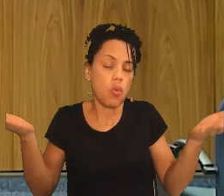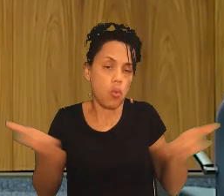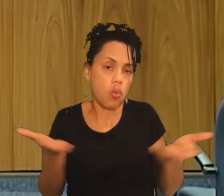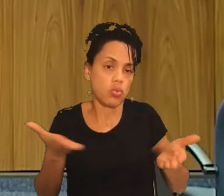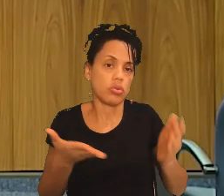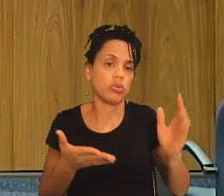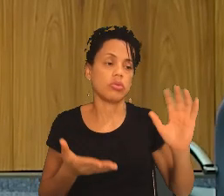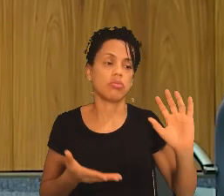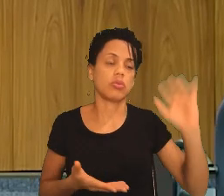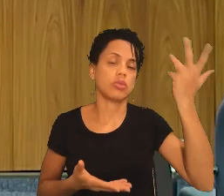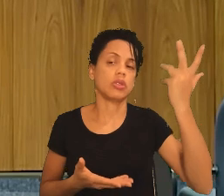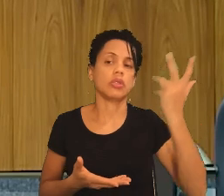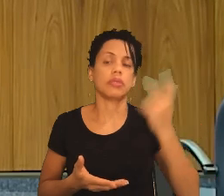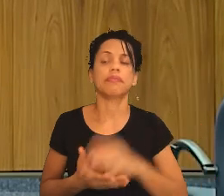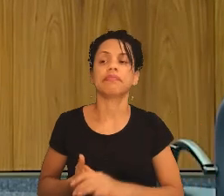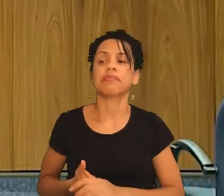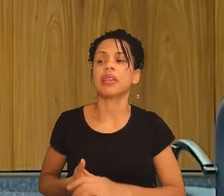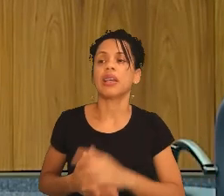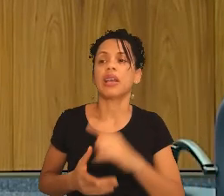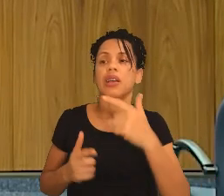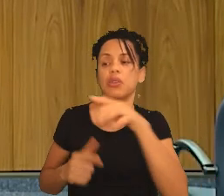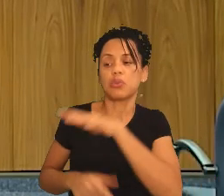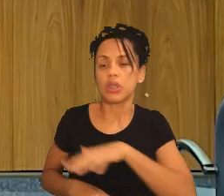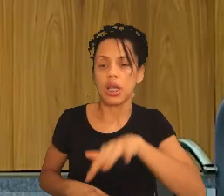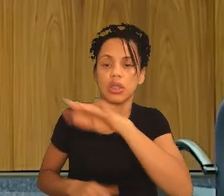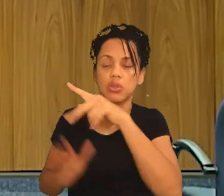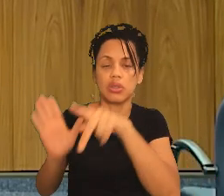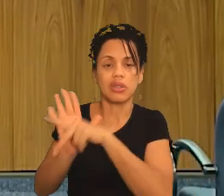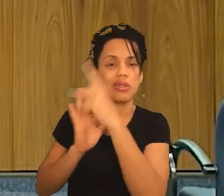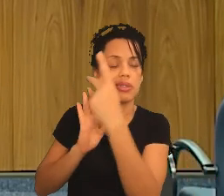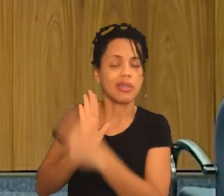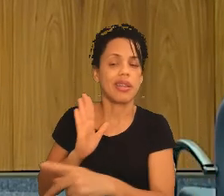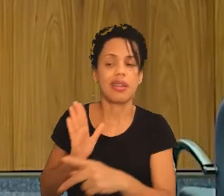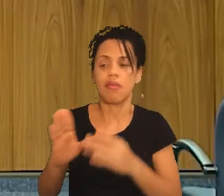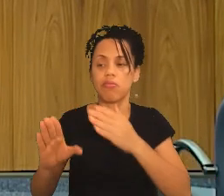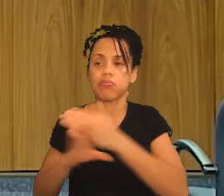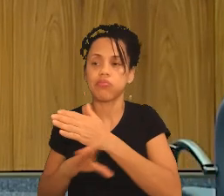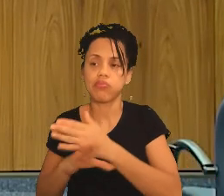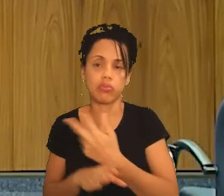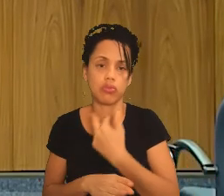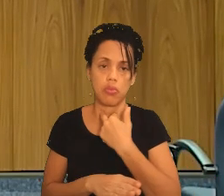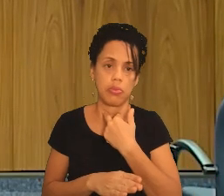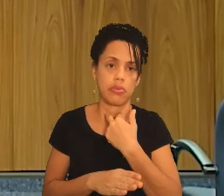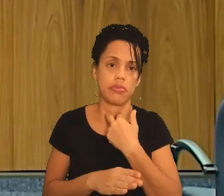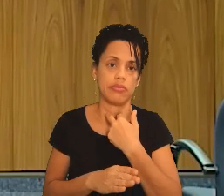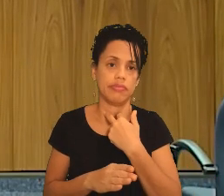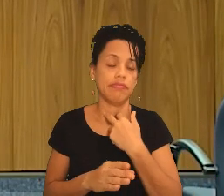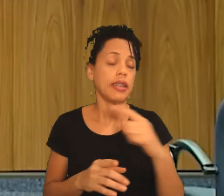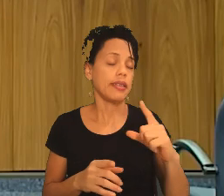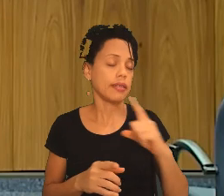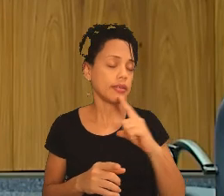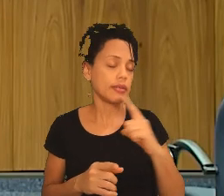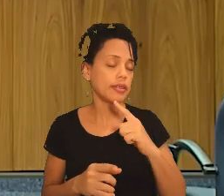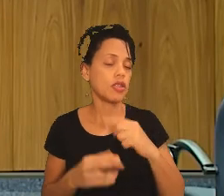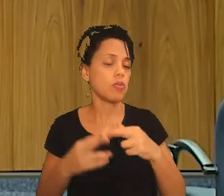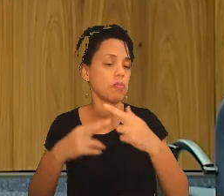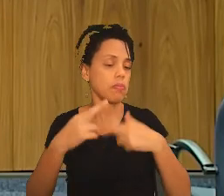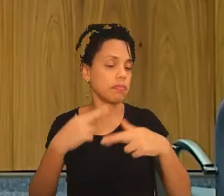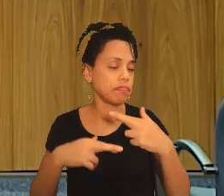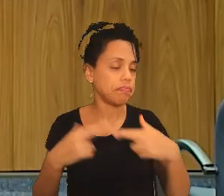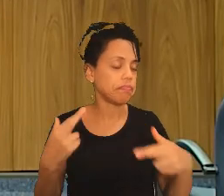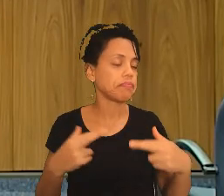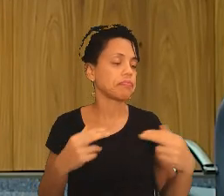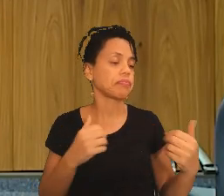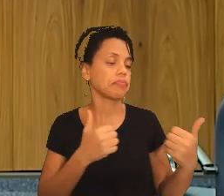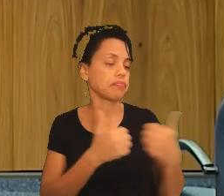em relação a outros grupos que sofreram a violências ou violações na ditadura, com a